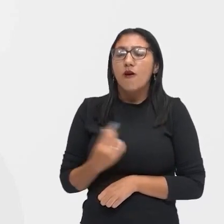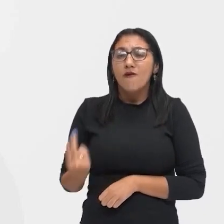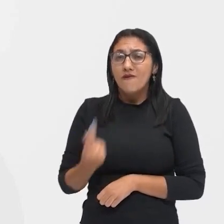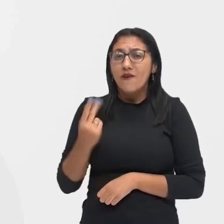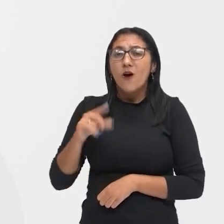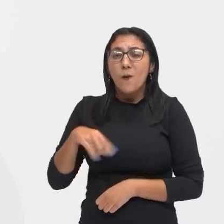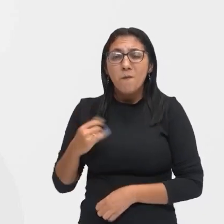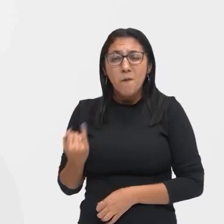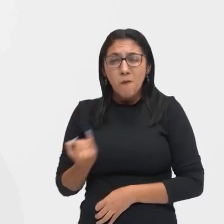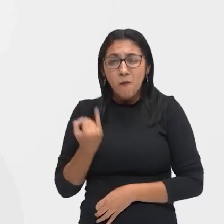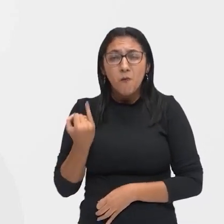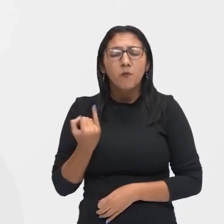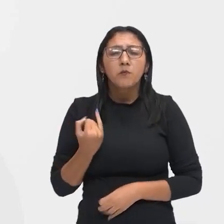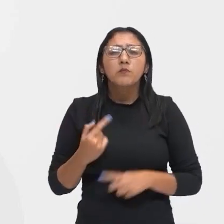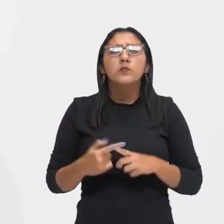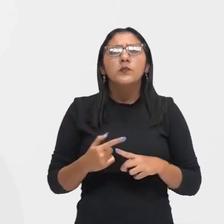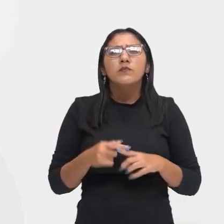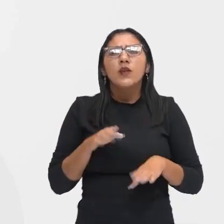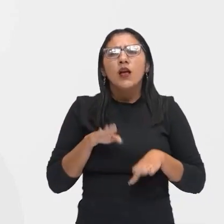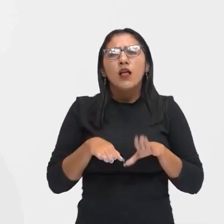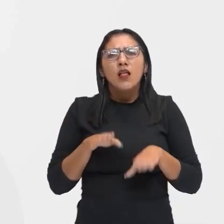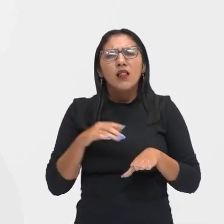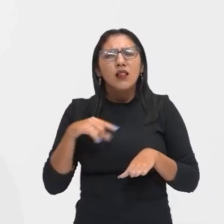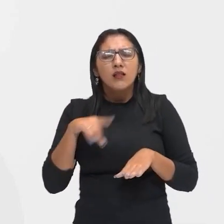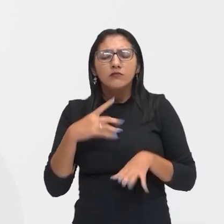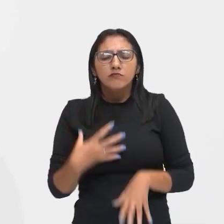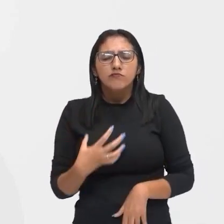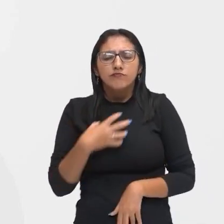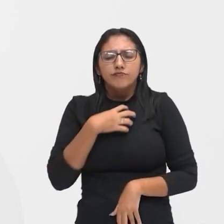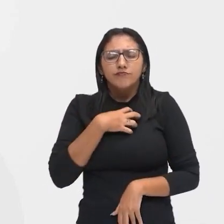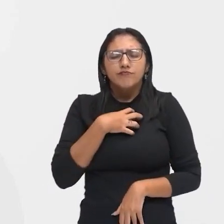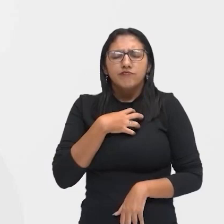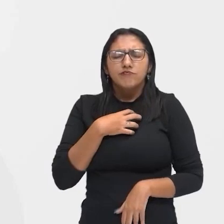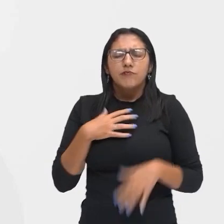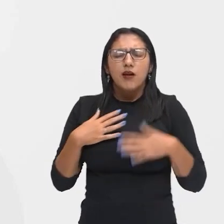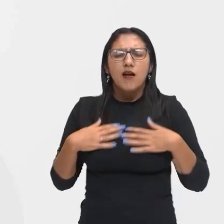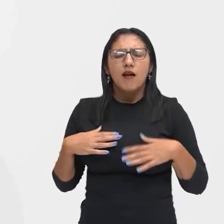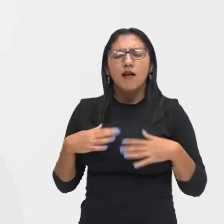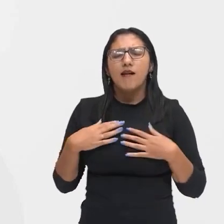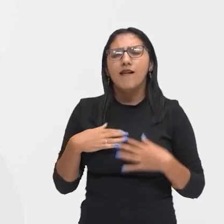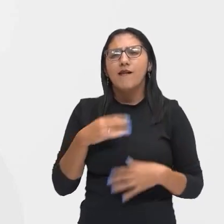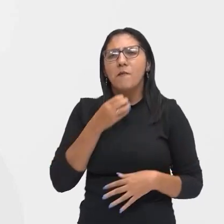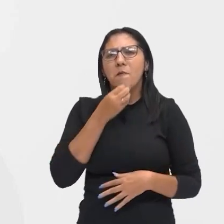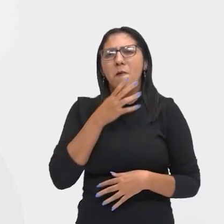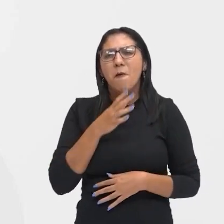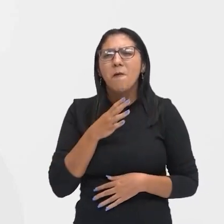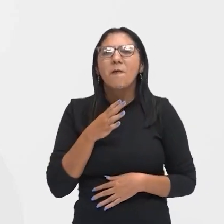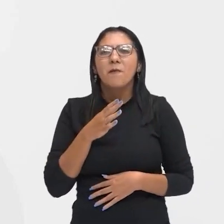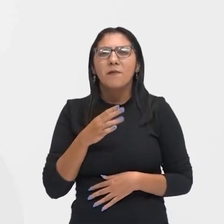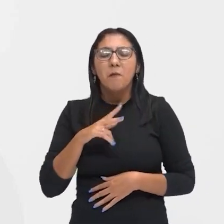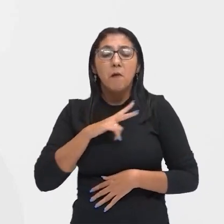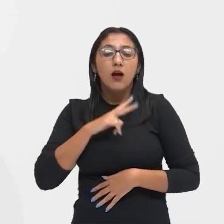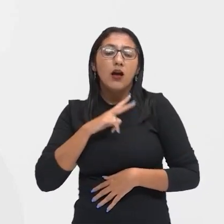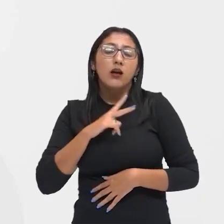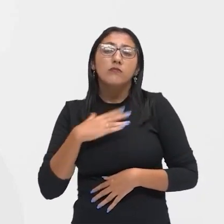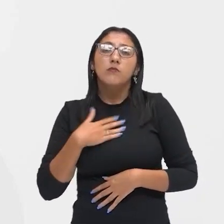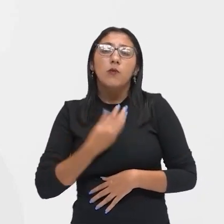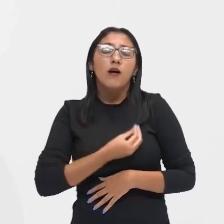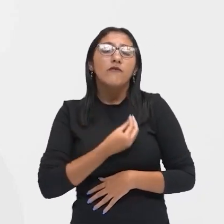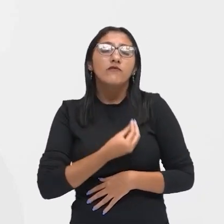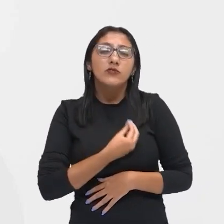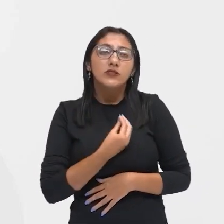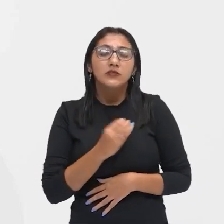você provavelmente se sentirá melhor se estiver vivendo de acordo com seus valores e se